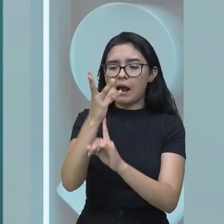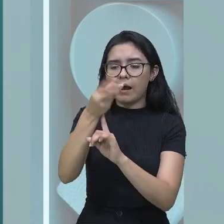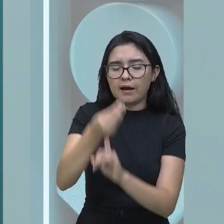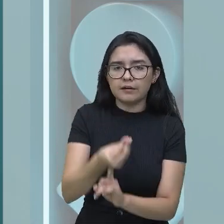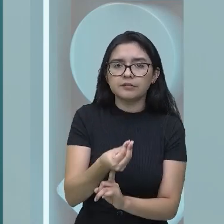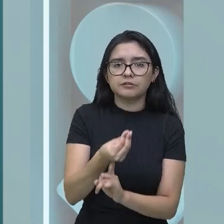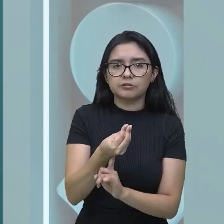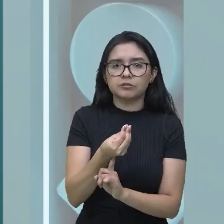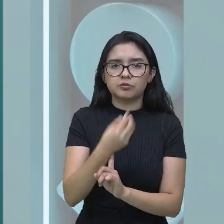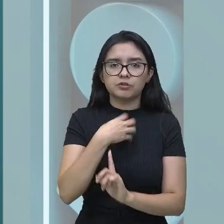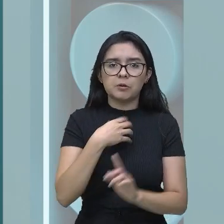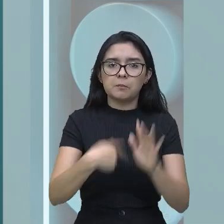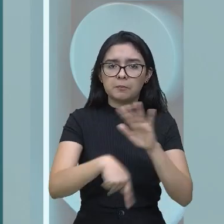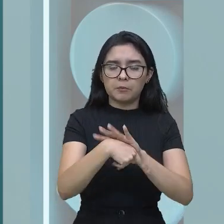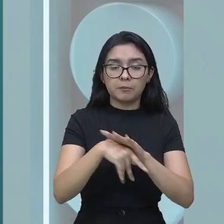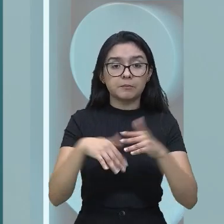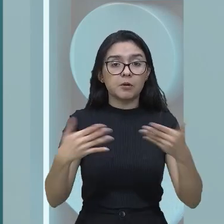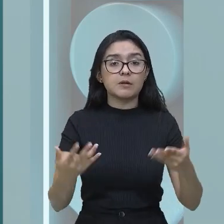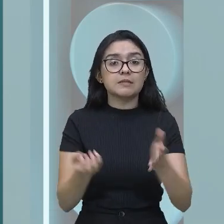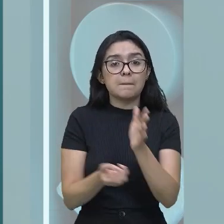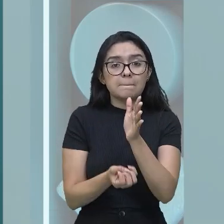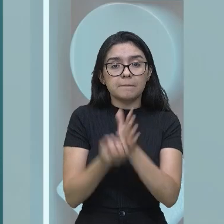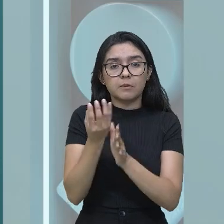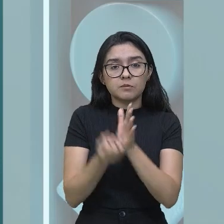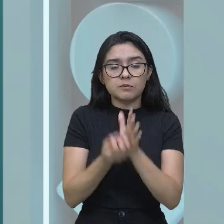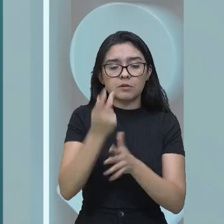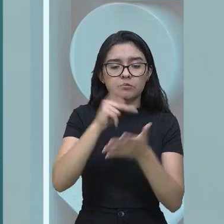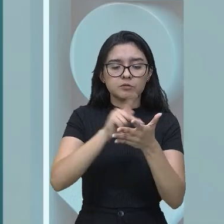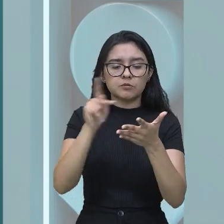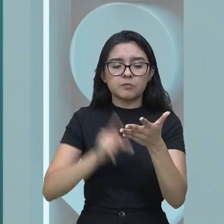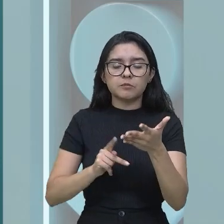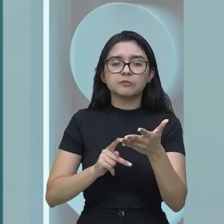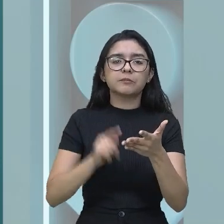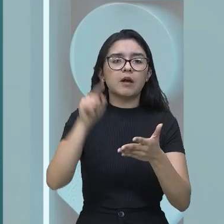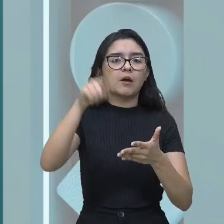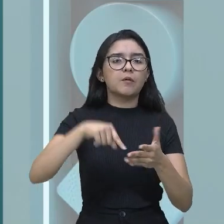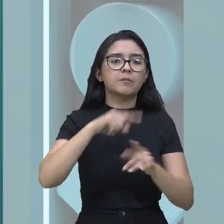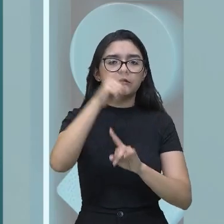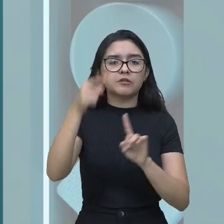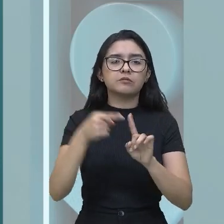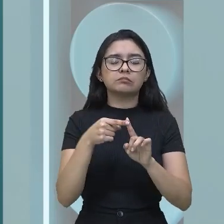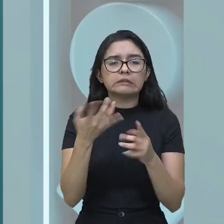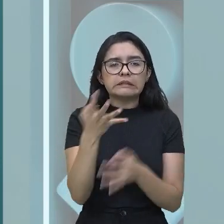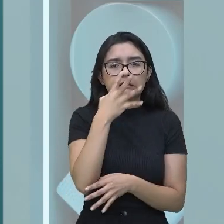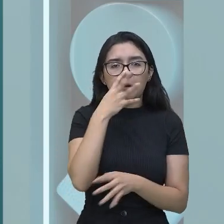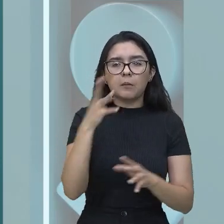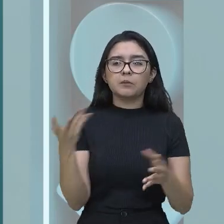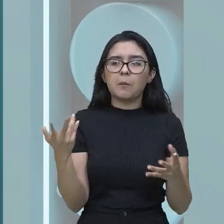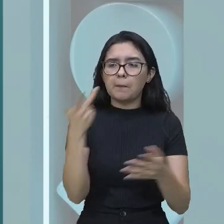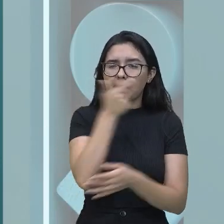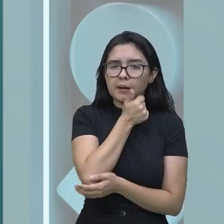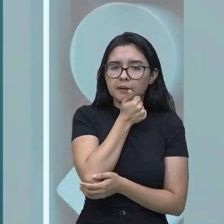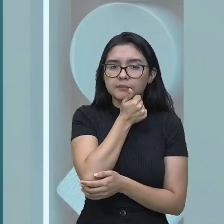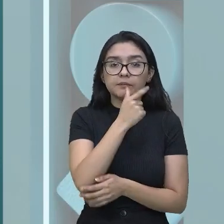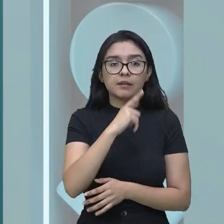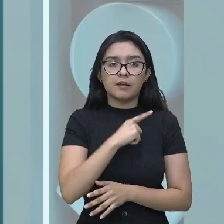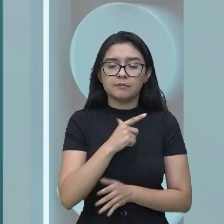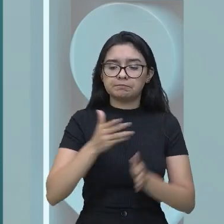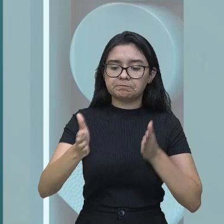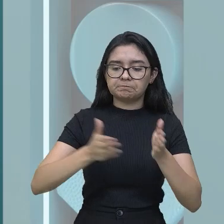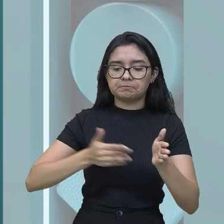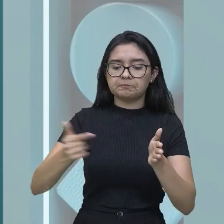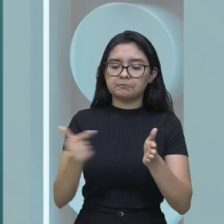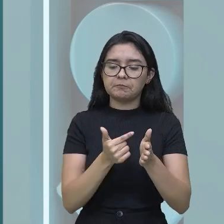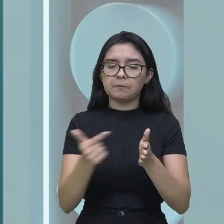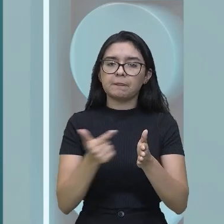arte e essa produção de poemas era justamente para apreciação do Belo Temos nessa segunda fase um